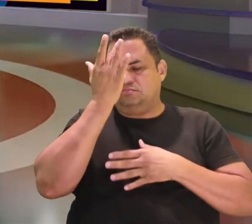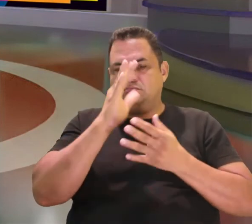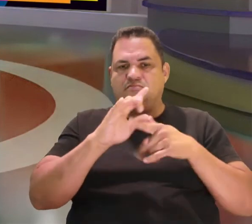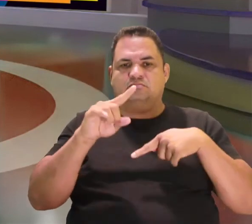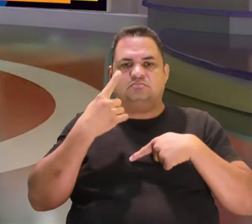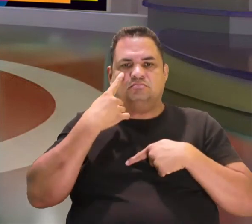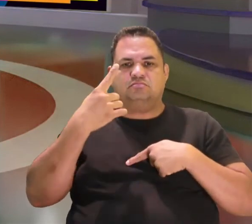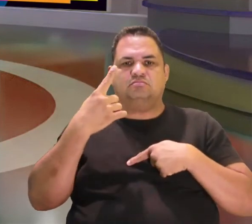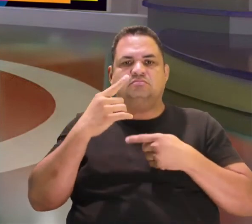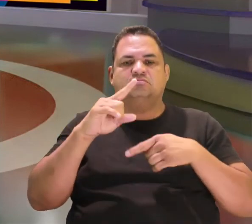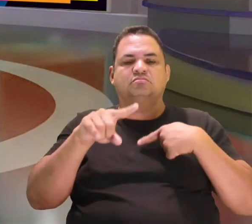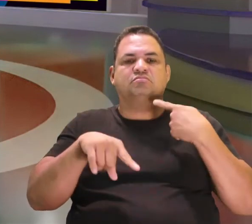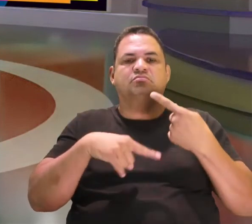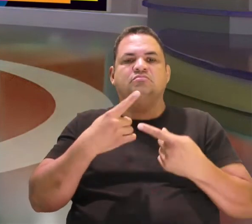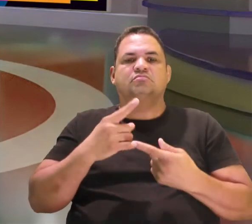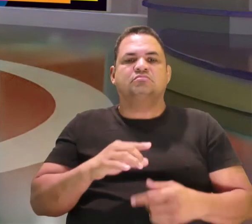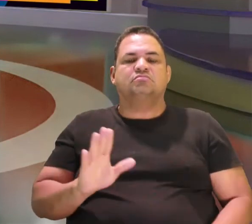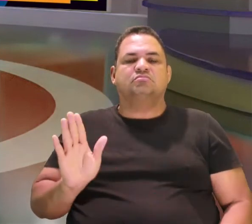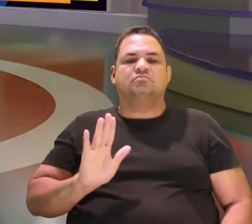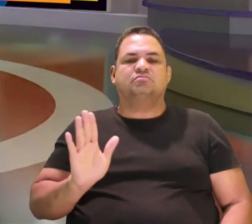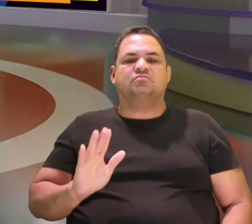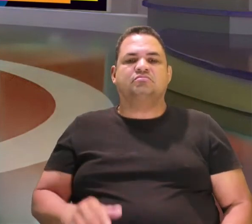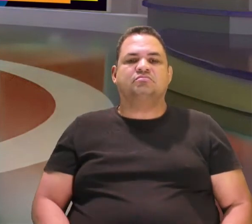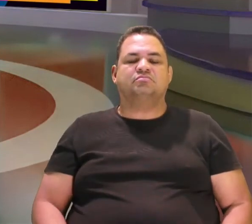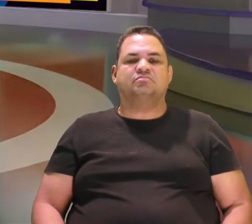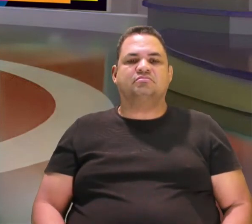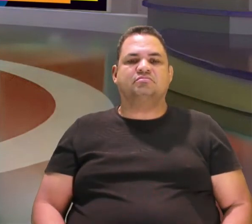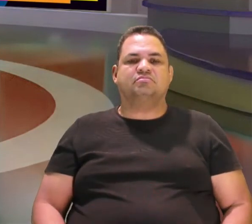Vejo vocês na nossa next class. Bye, bye.